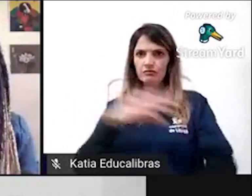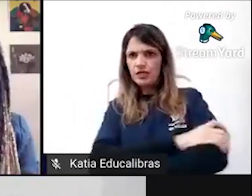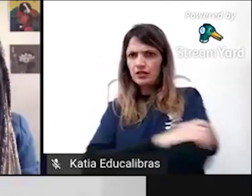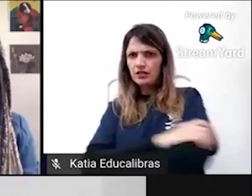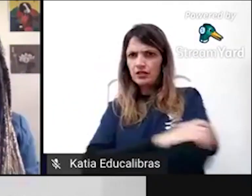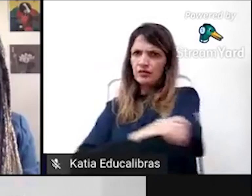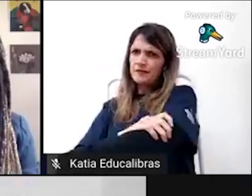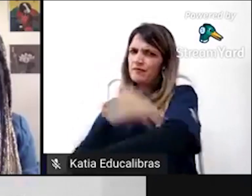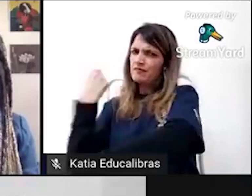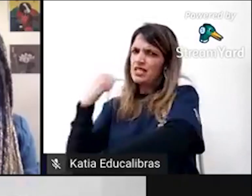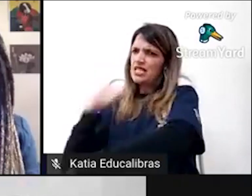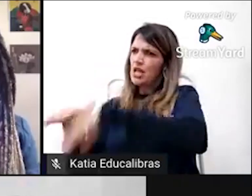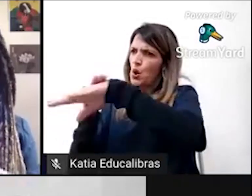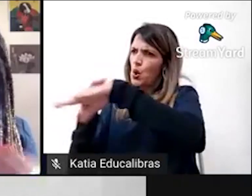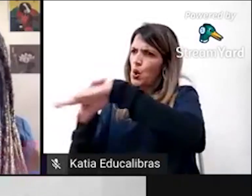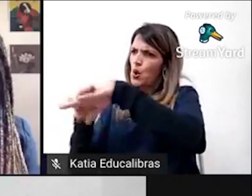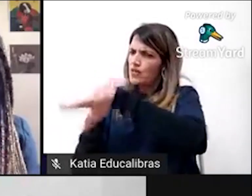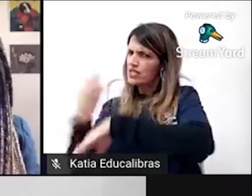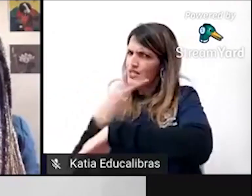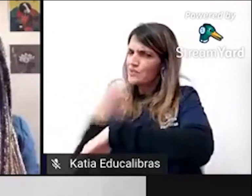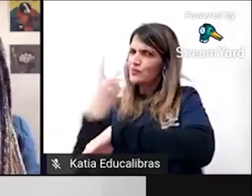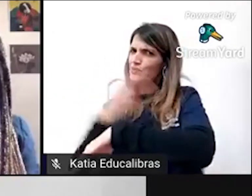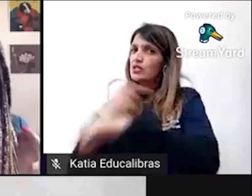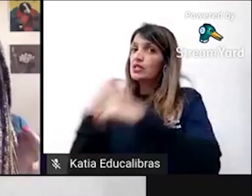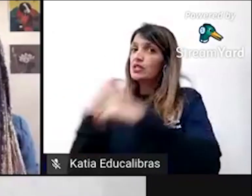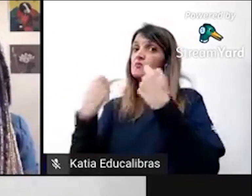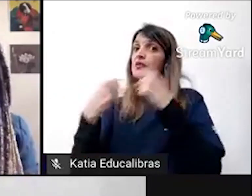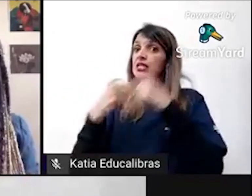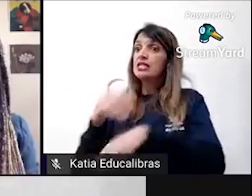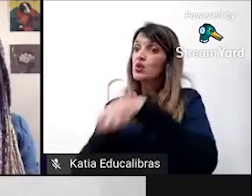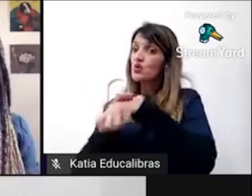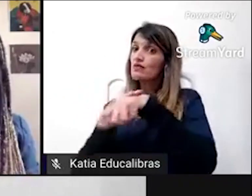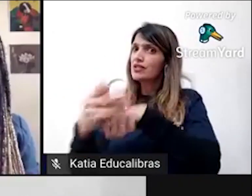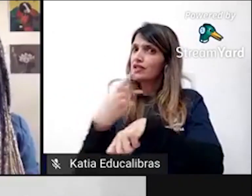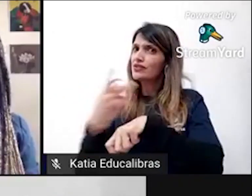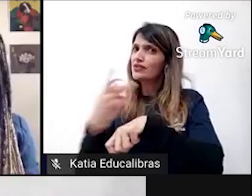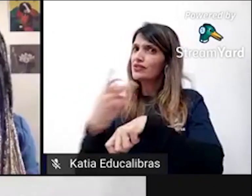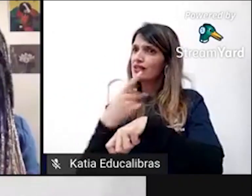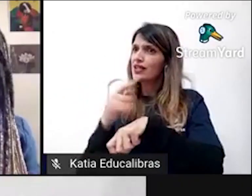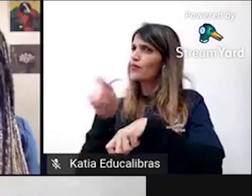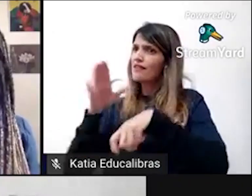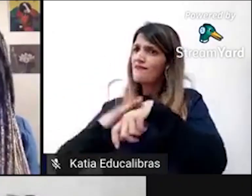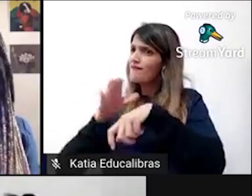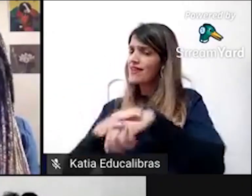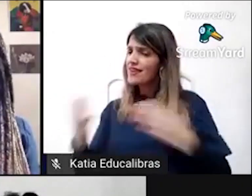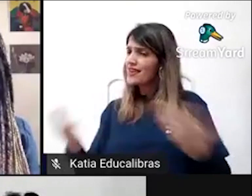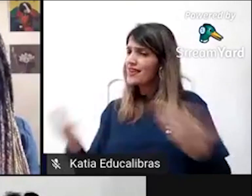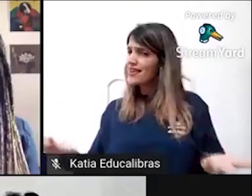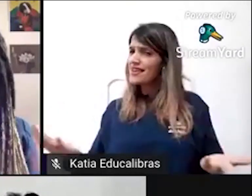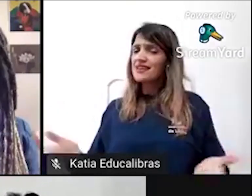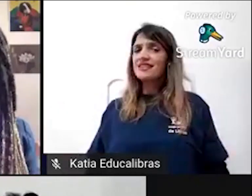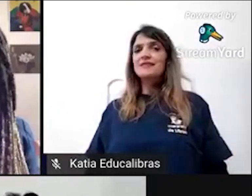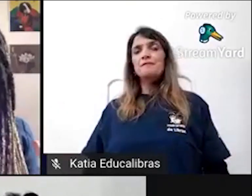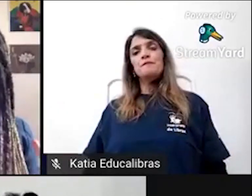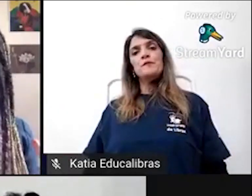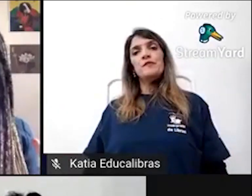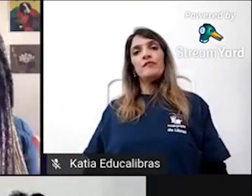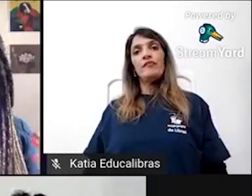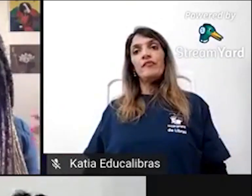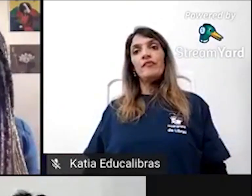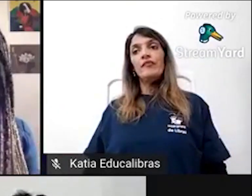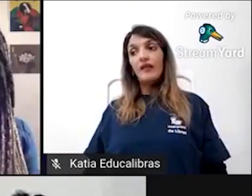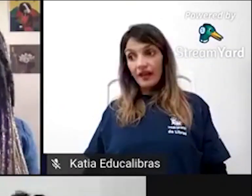precisa conversar. A gente precisa conversar sobre isso que acabou de acontecer. Porque, e aí,